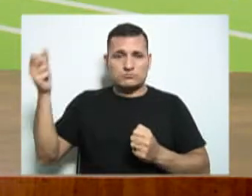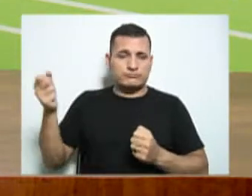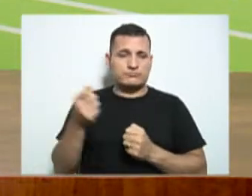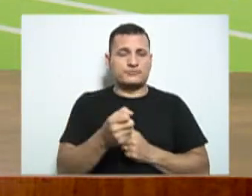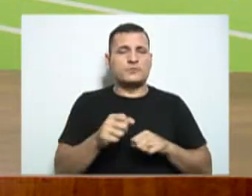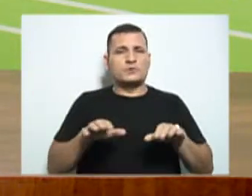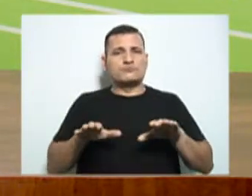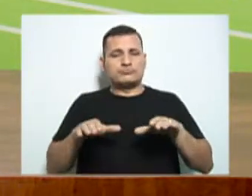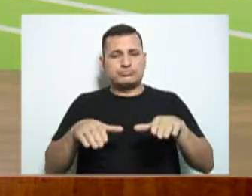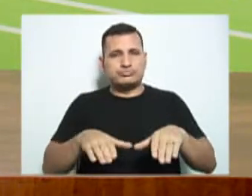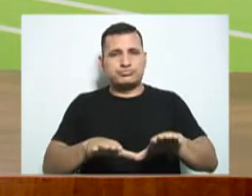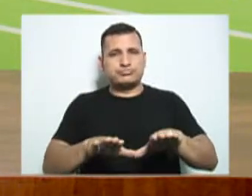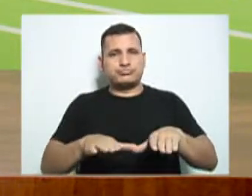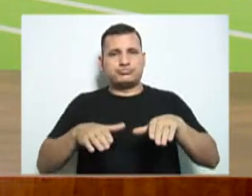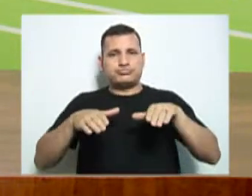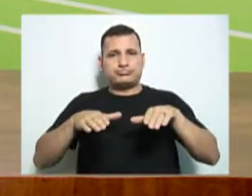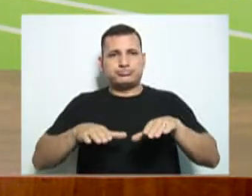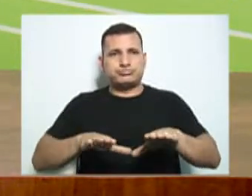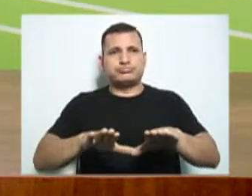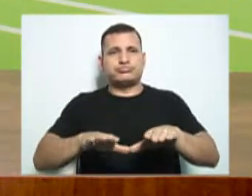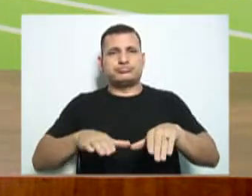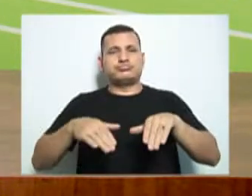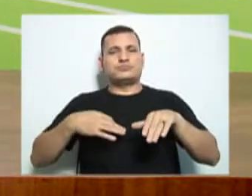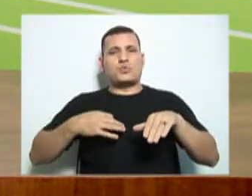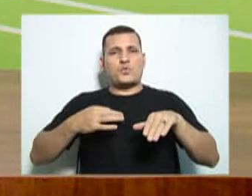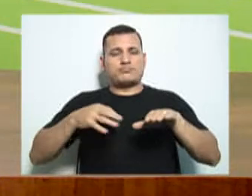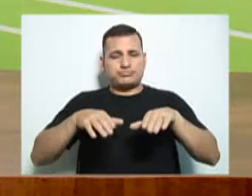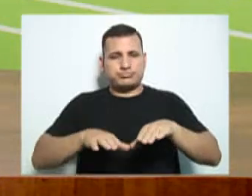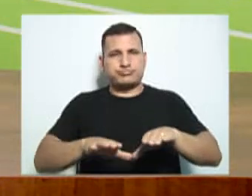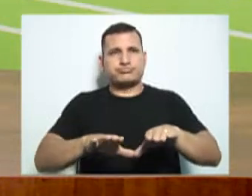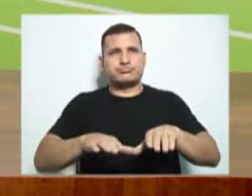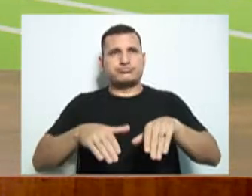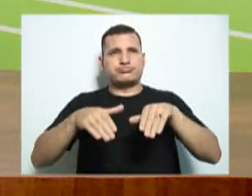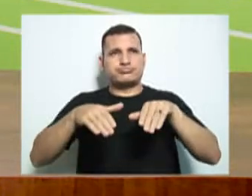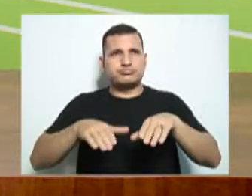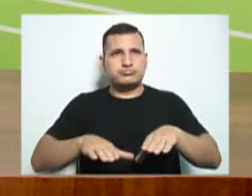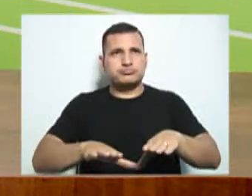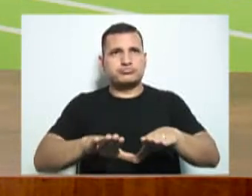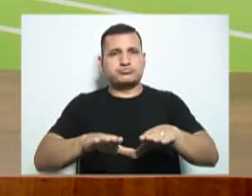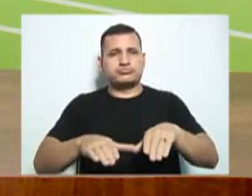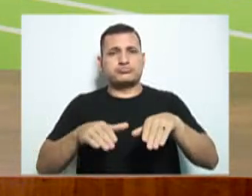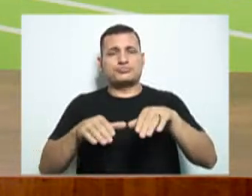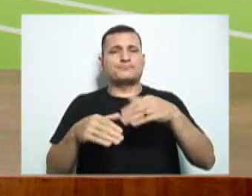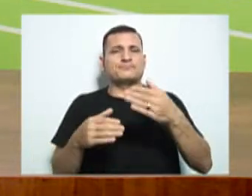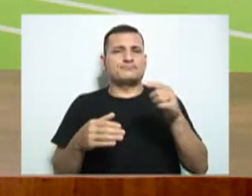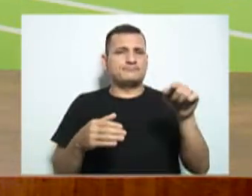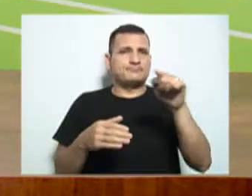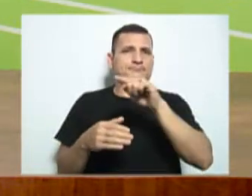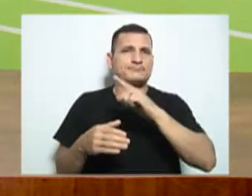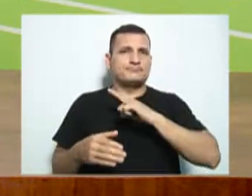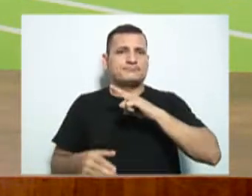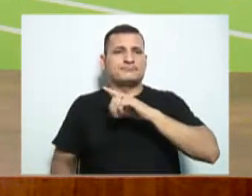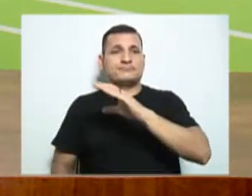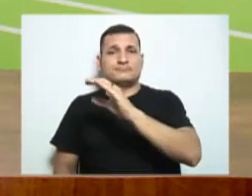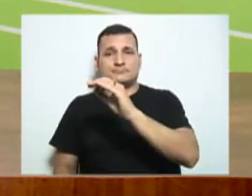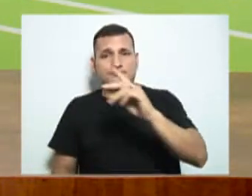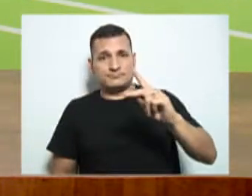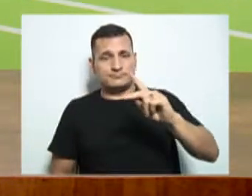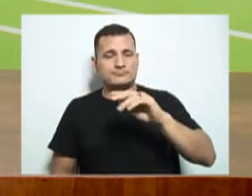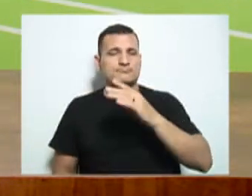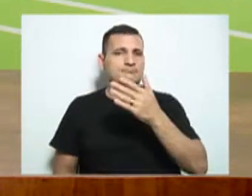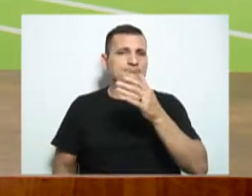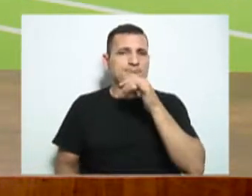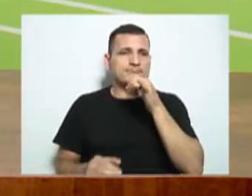trabalho. Isso pode acontecer também. Então, vamos lá, vocês têm uma cooperativa que vai produzir pudim. Bom,